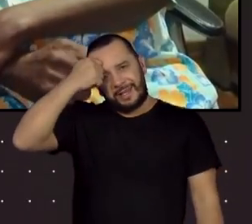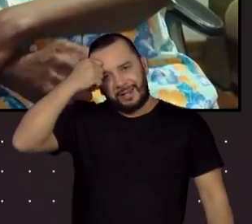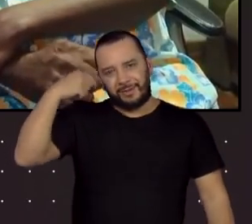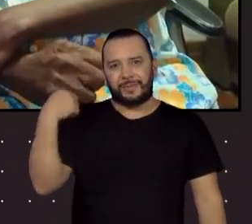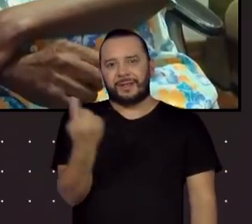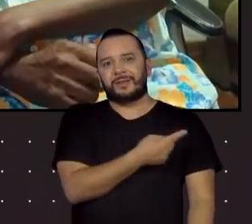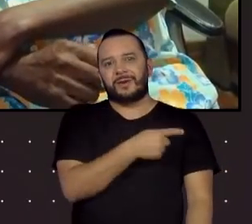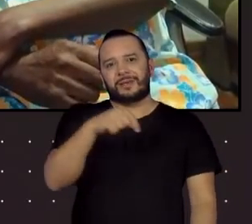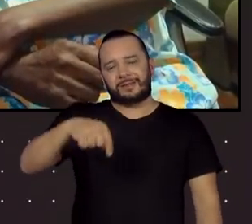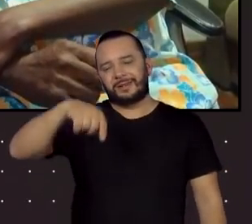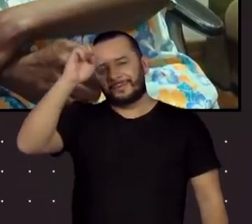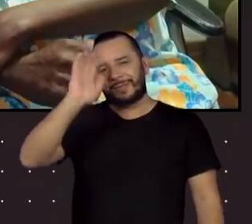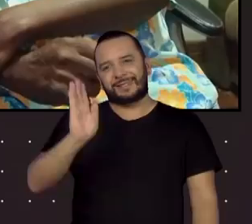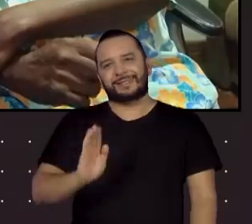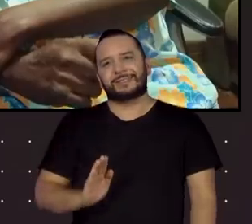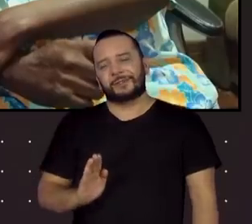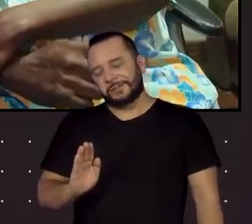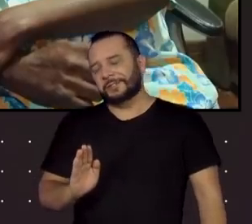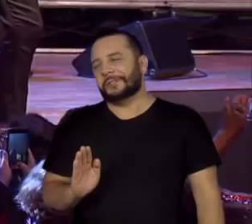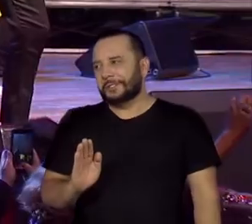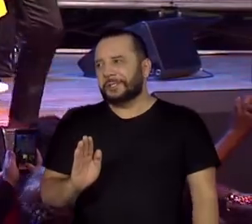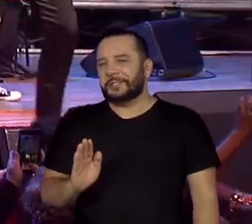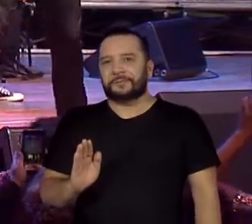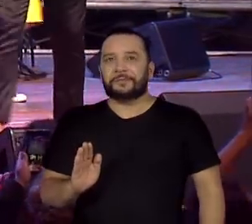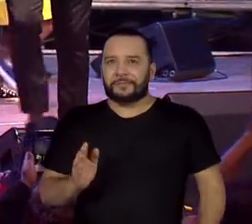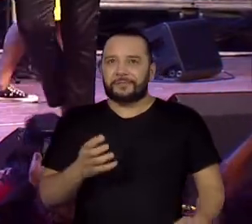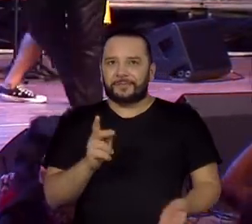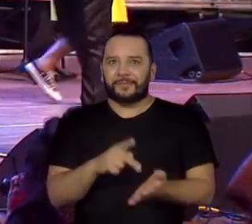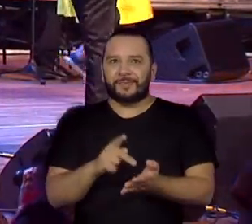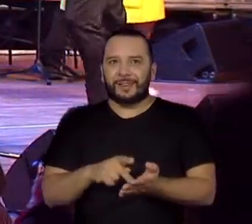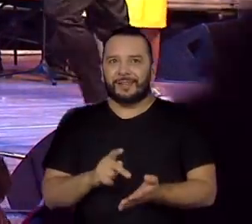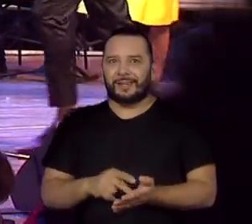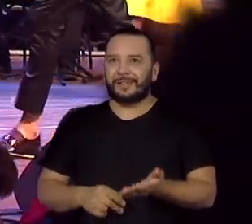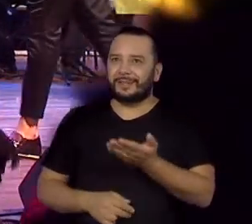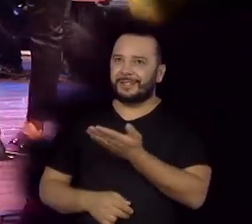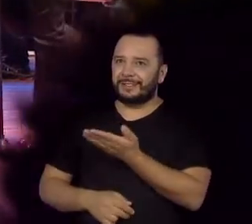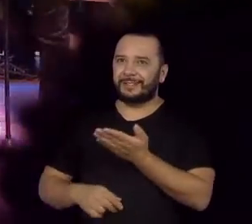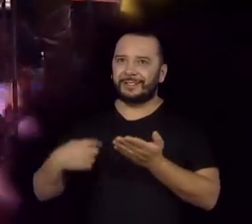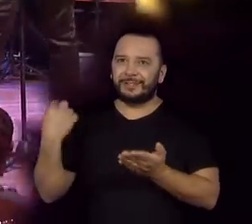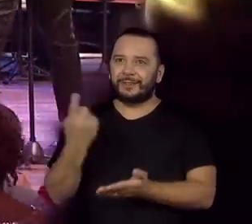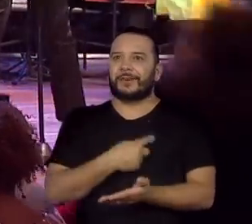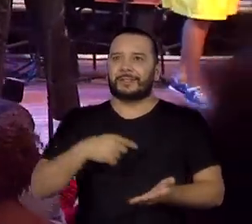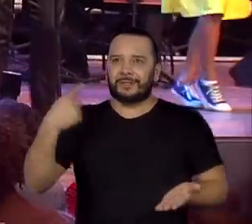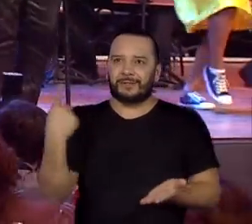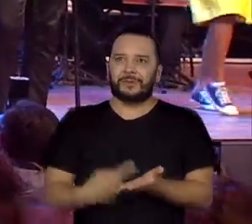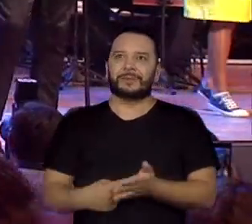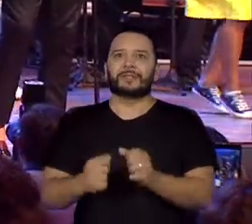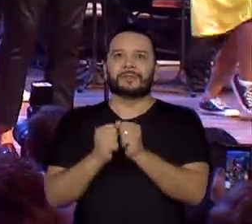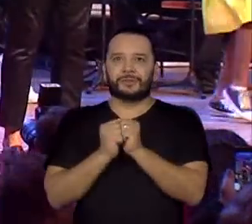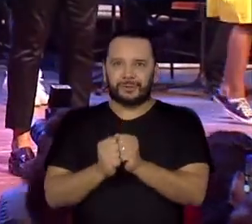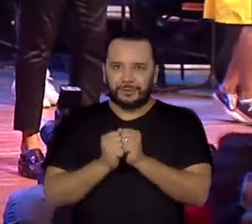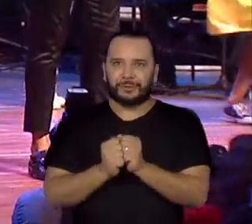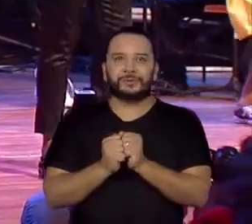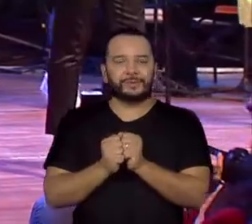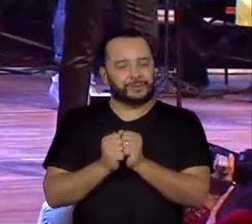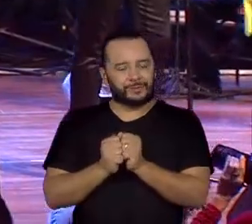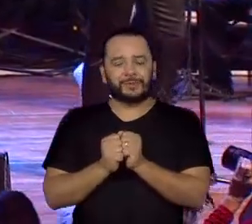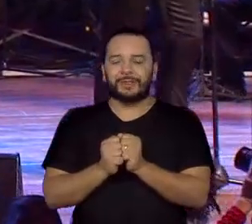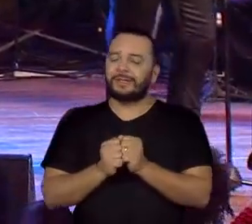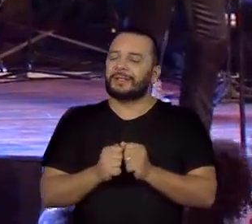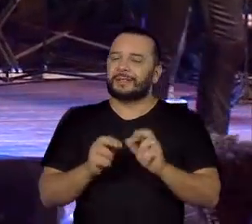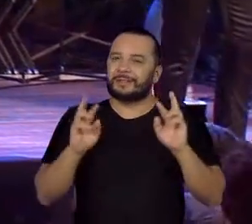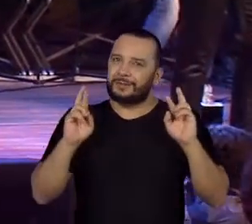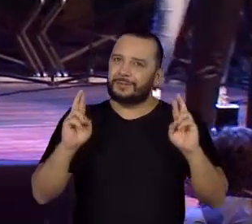Brasil. E é isso aí. Estamos juntos, você é um grande herói. E espero que a